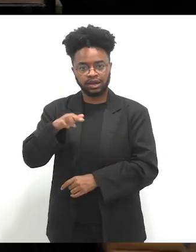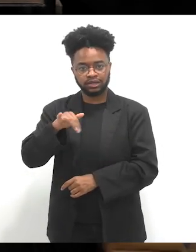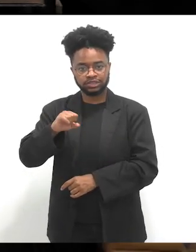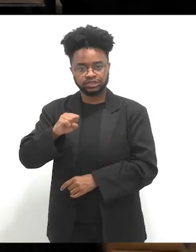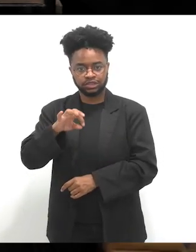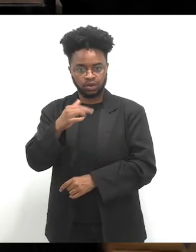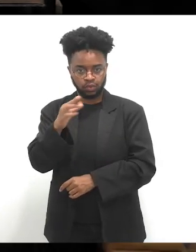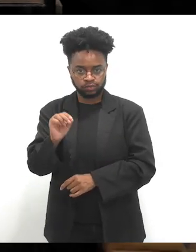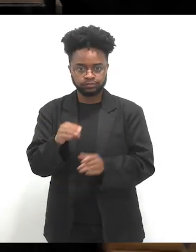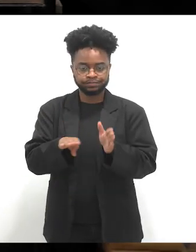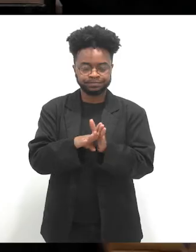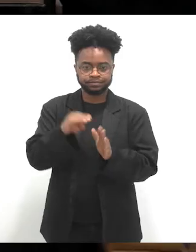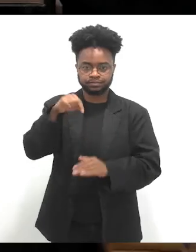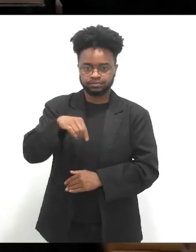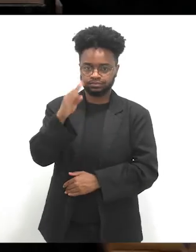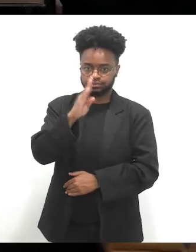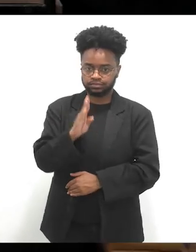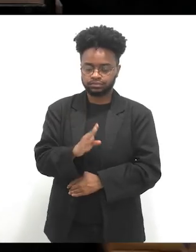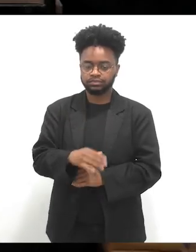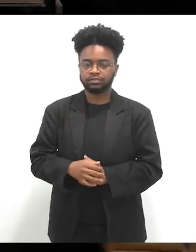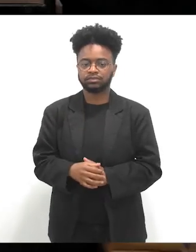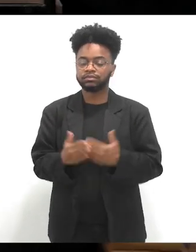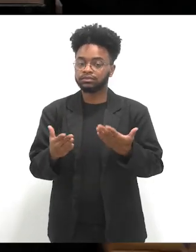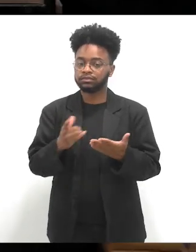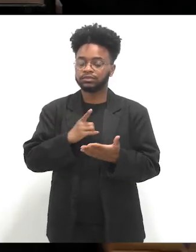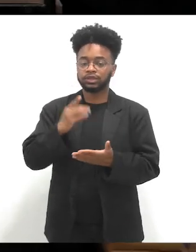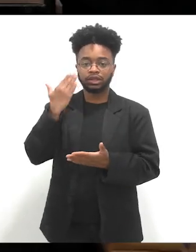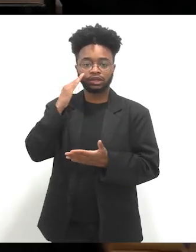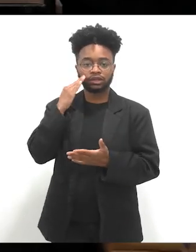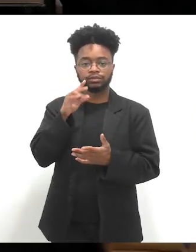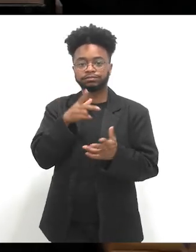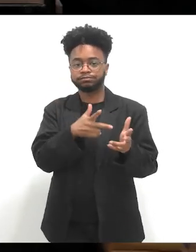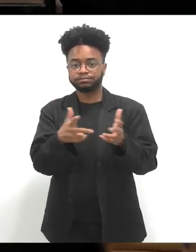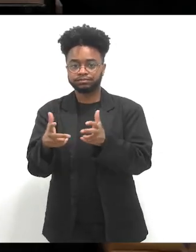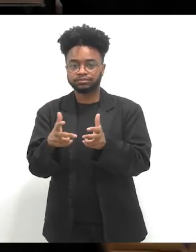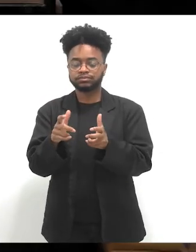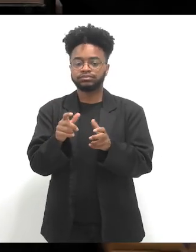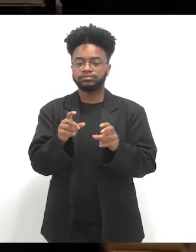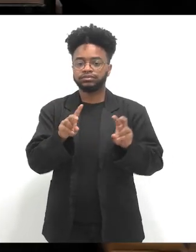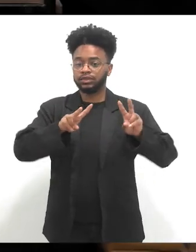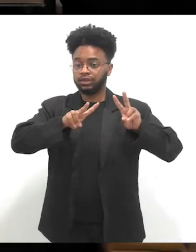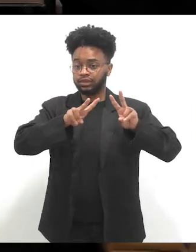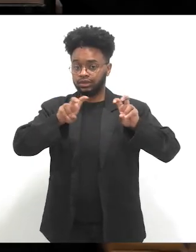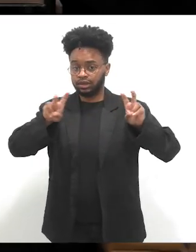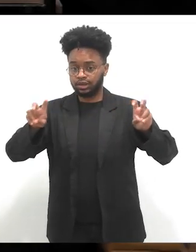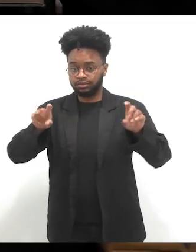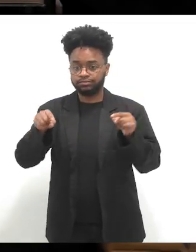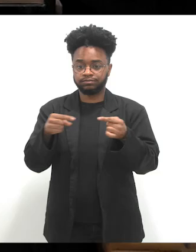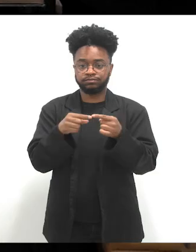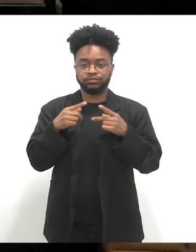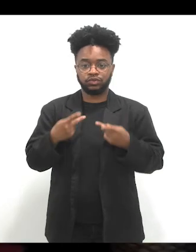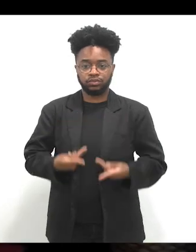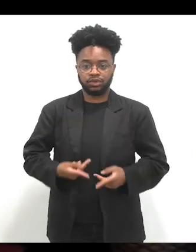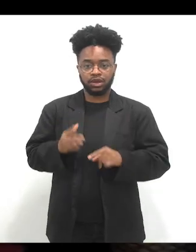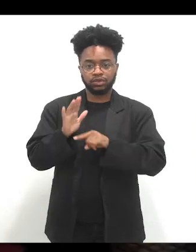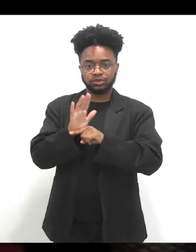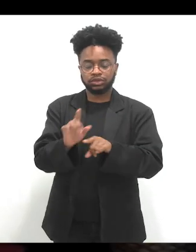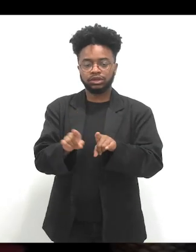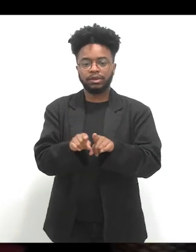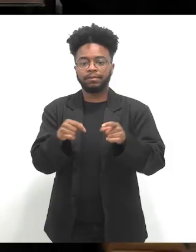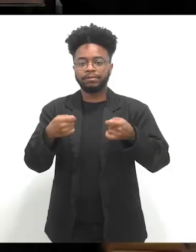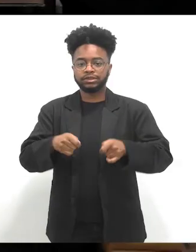Brasil. Então, existem algum entendimento de que essas situações são situações humanitárias e